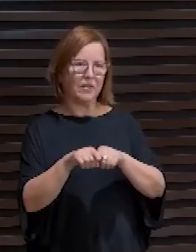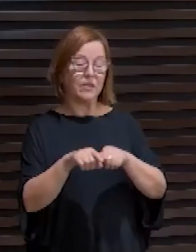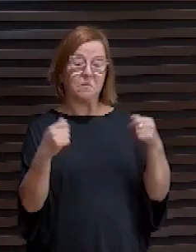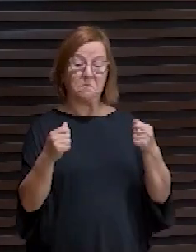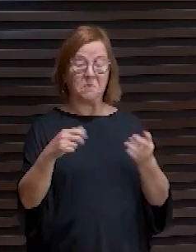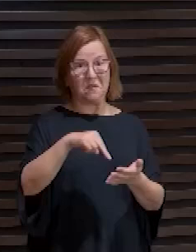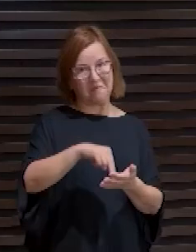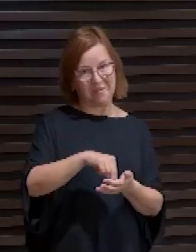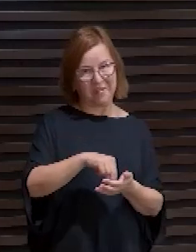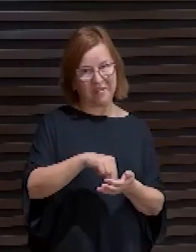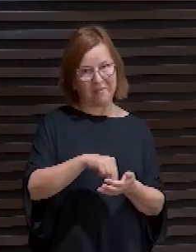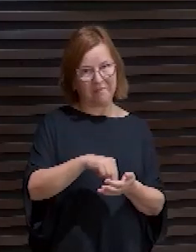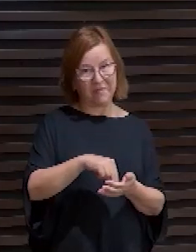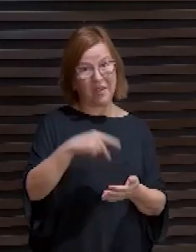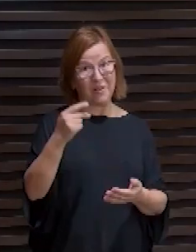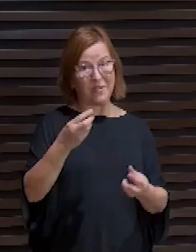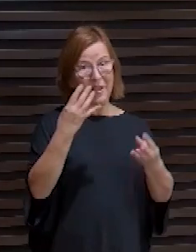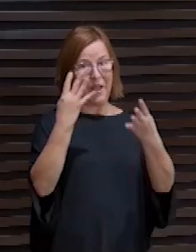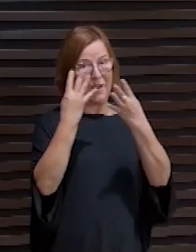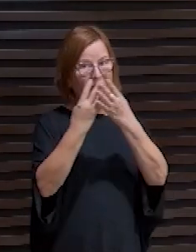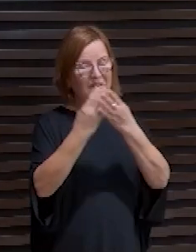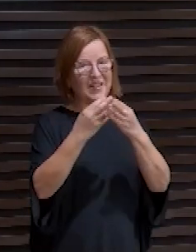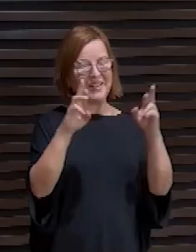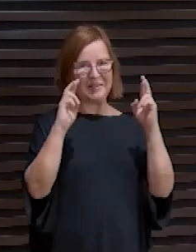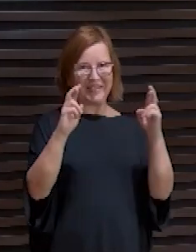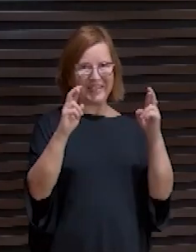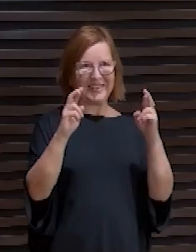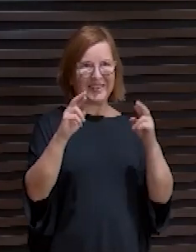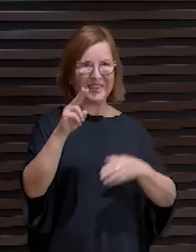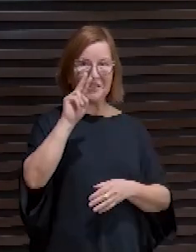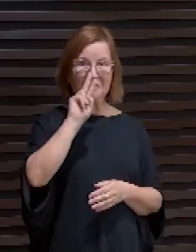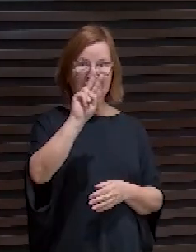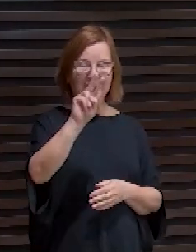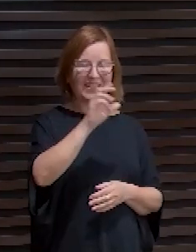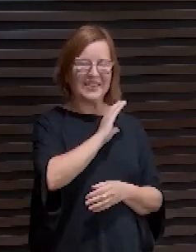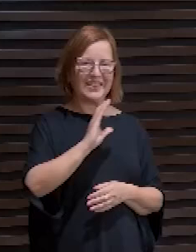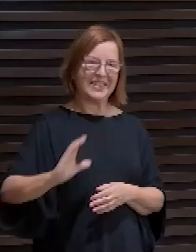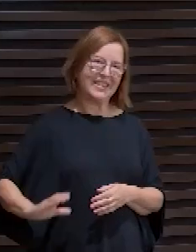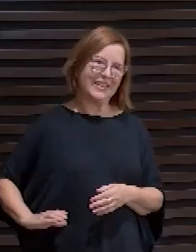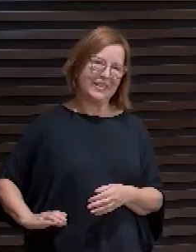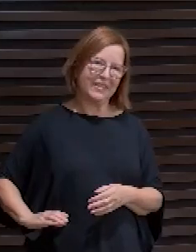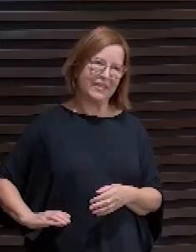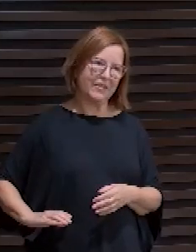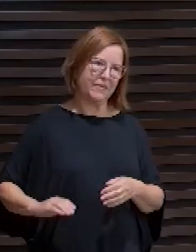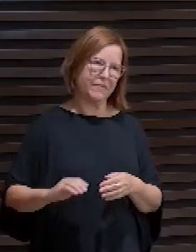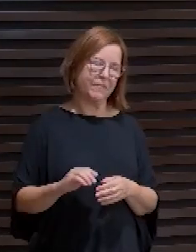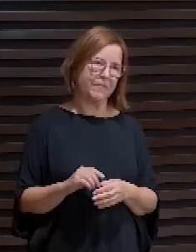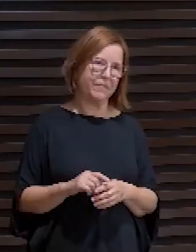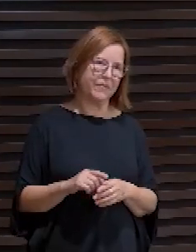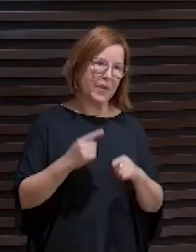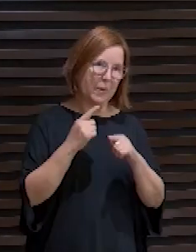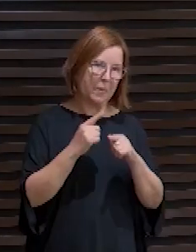firmes em sua confissão da esperança, olhando para Cristo, pois é a imutabilidade